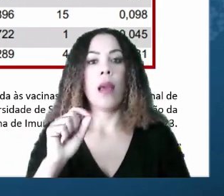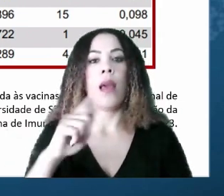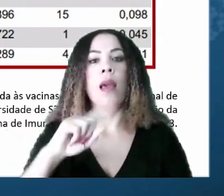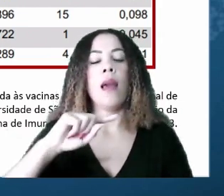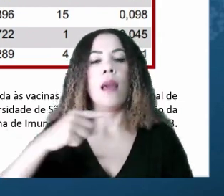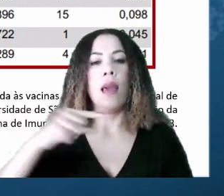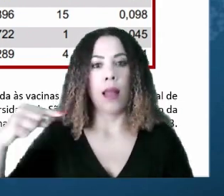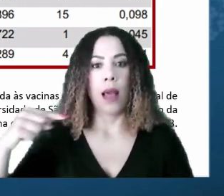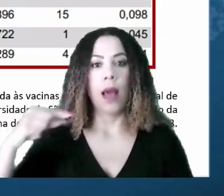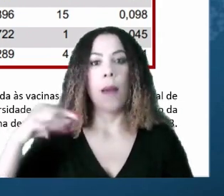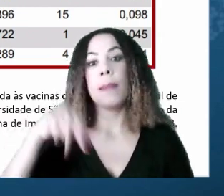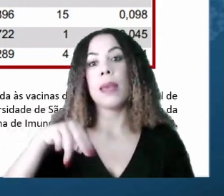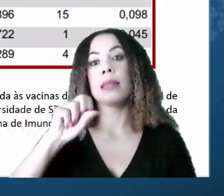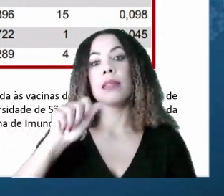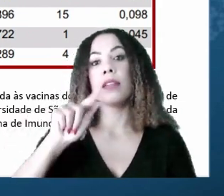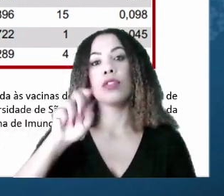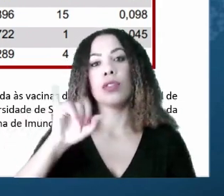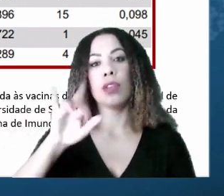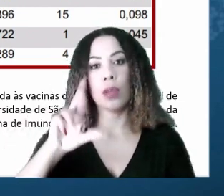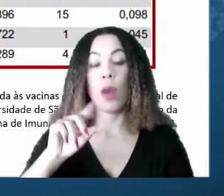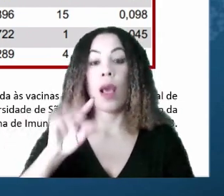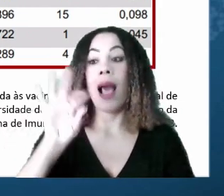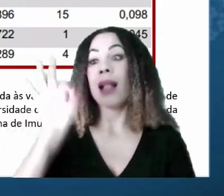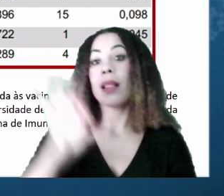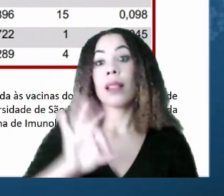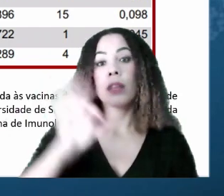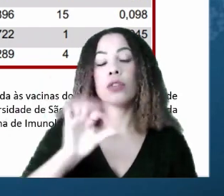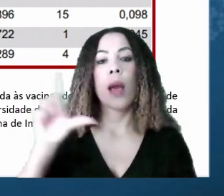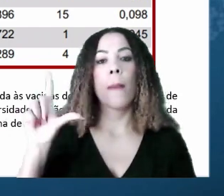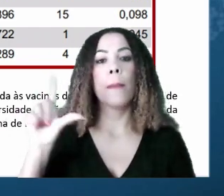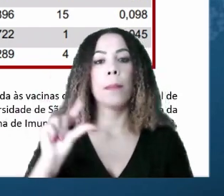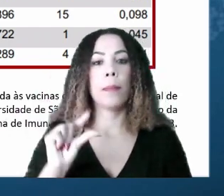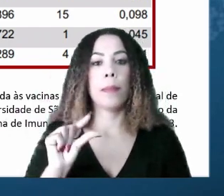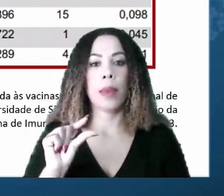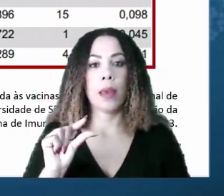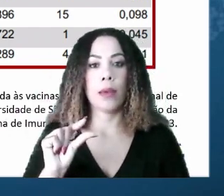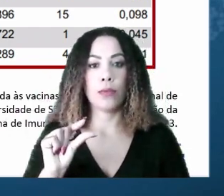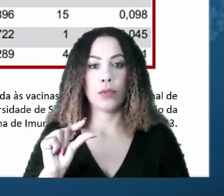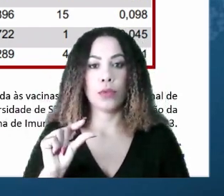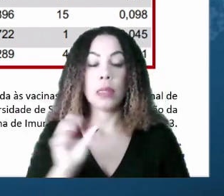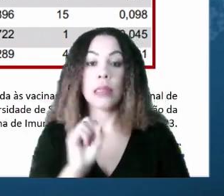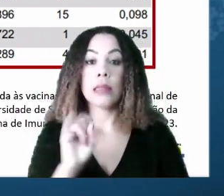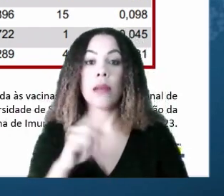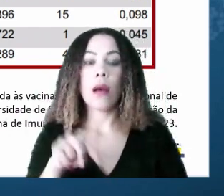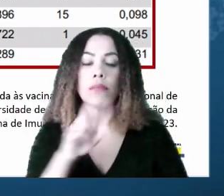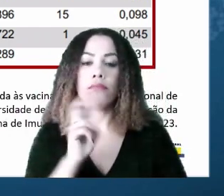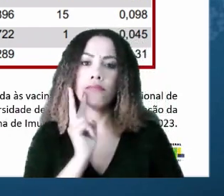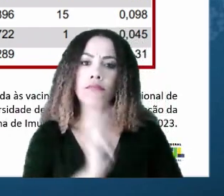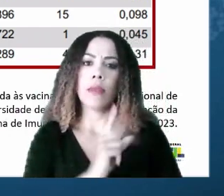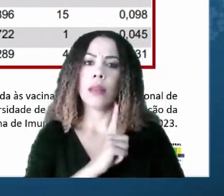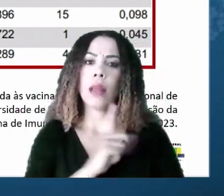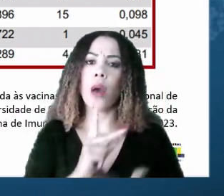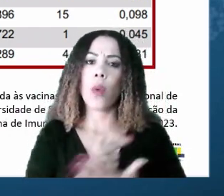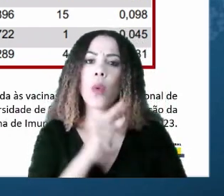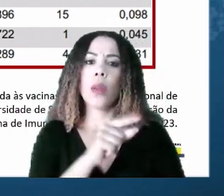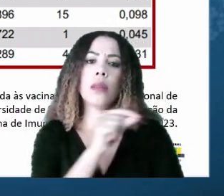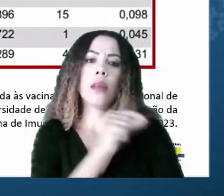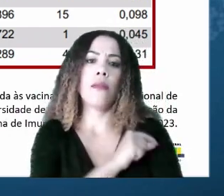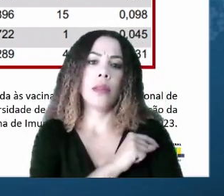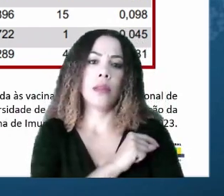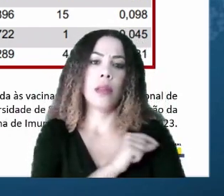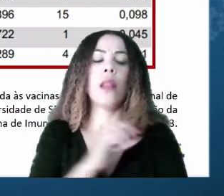viral. E a taxa é bem menor se nós observarmos o que nós estamos vendo com a vacina de dengue. Então, nós